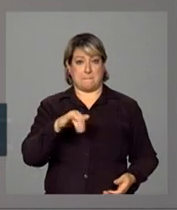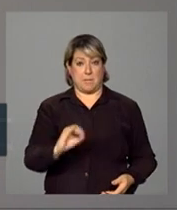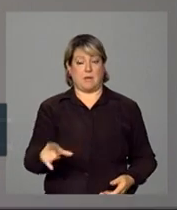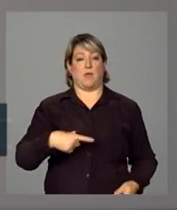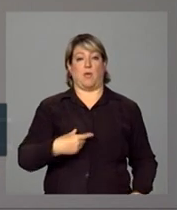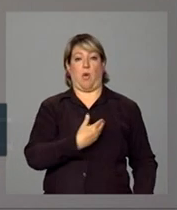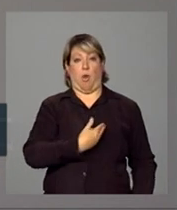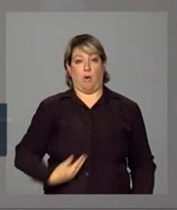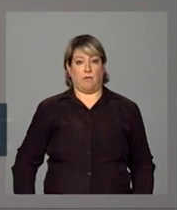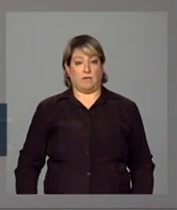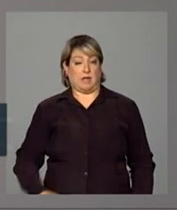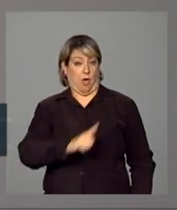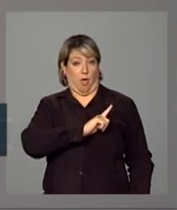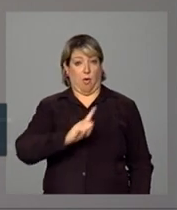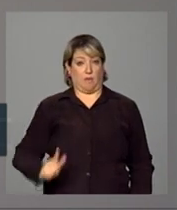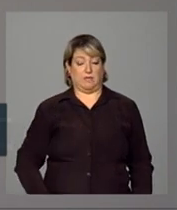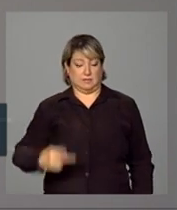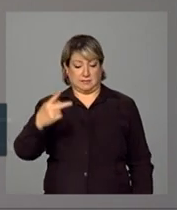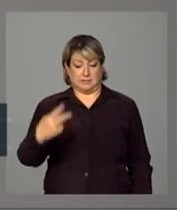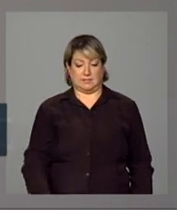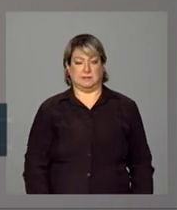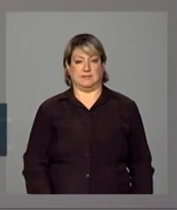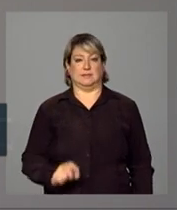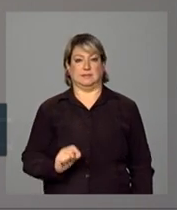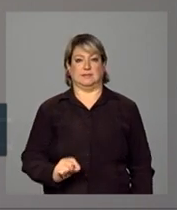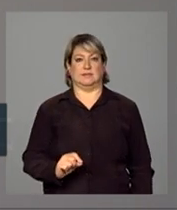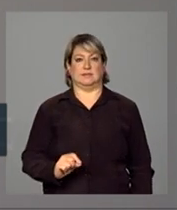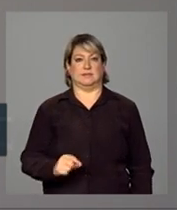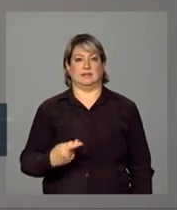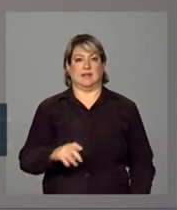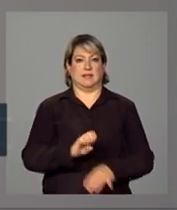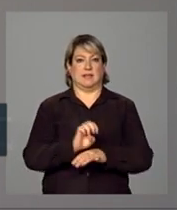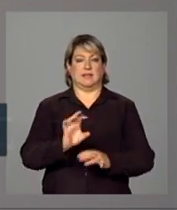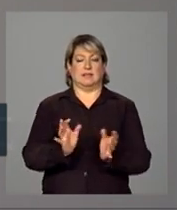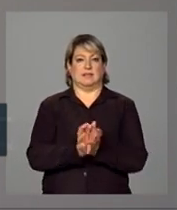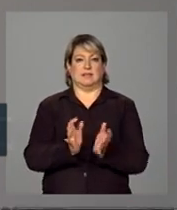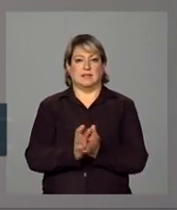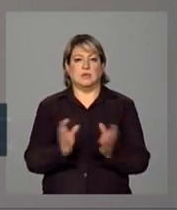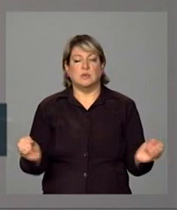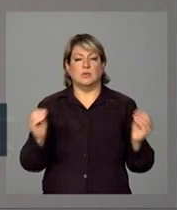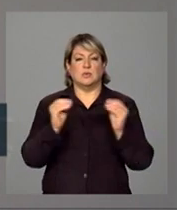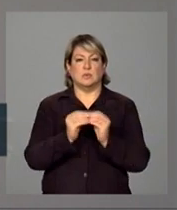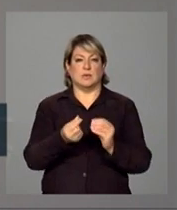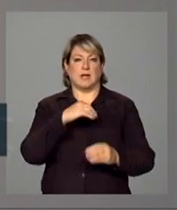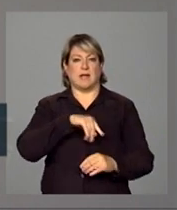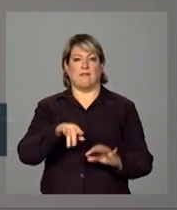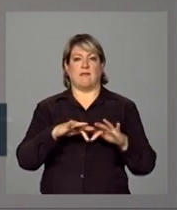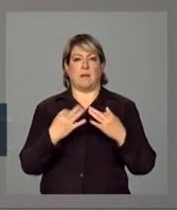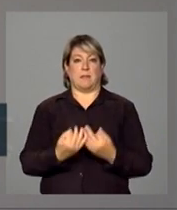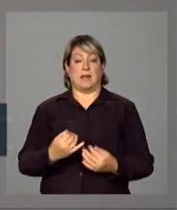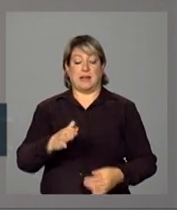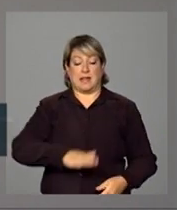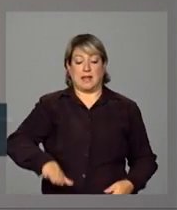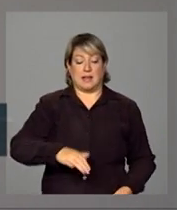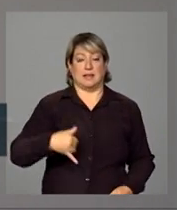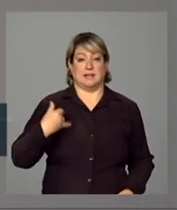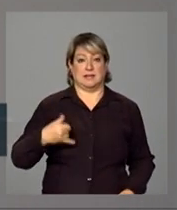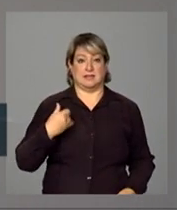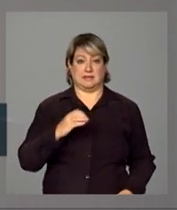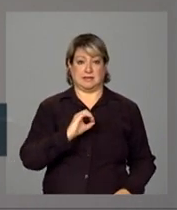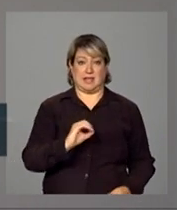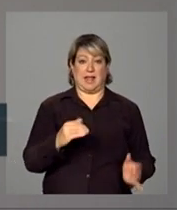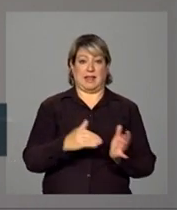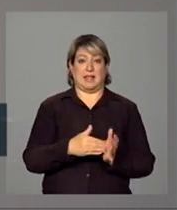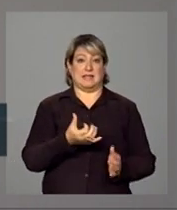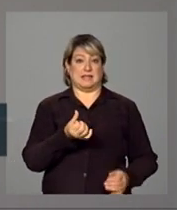do Estado do Rio Grande do Sul complementará a renda das famílias com crianças de 0 a 6 anos, que passará